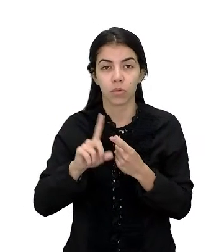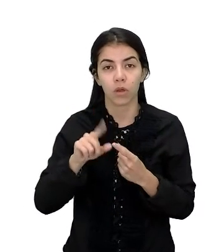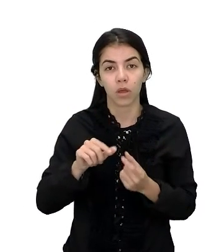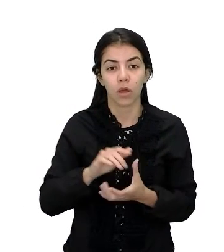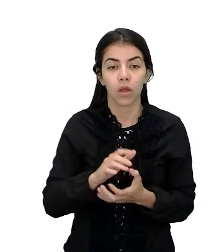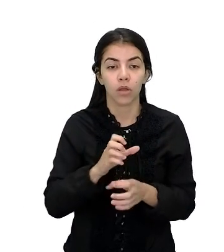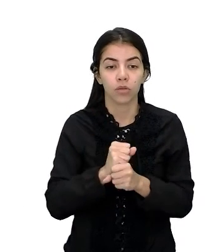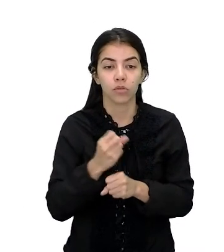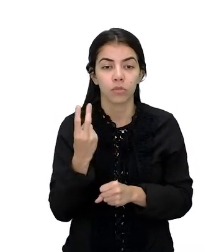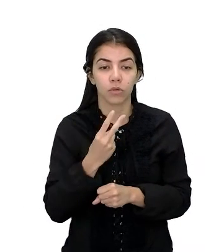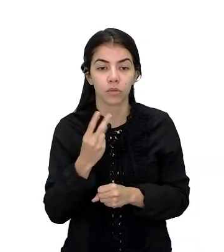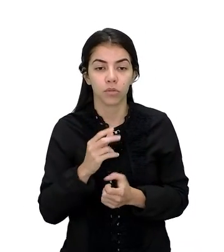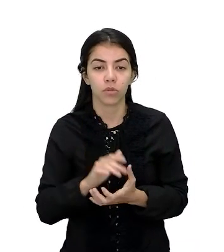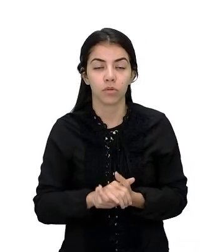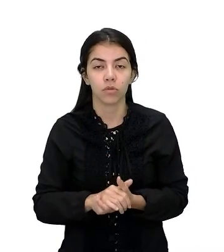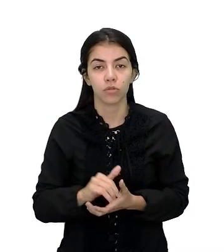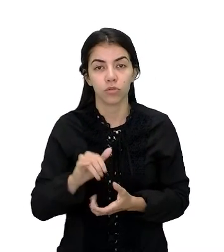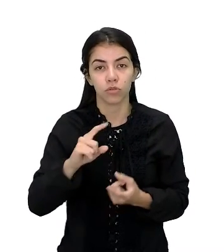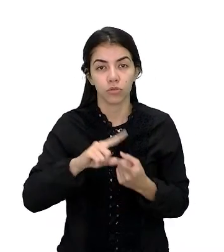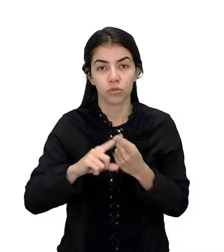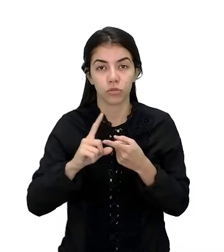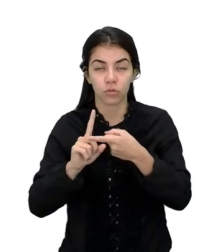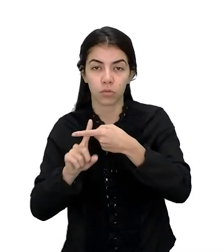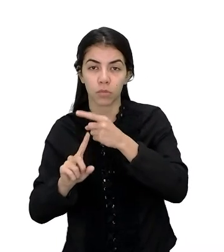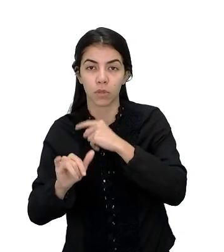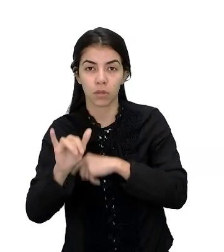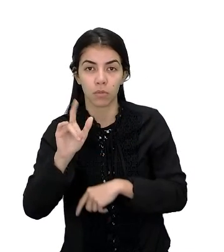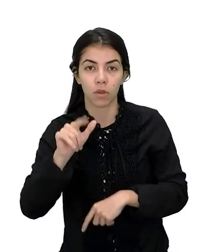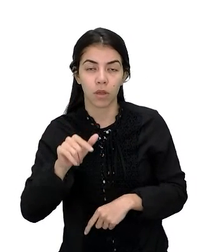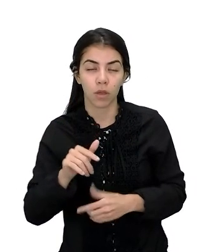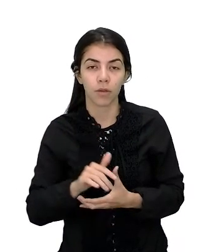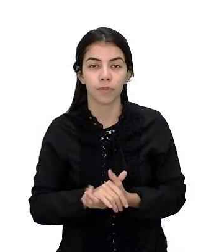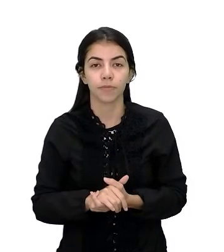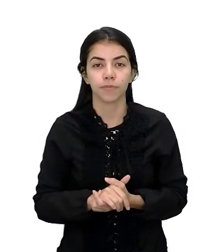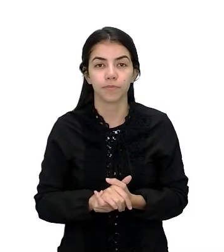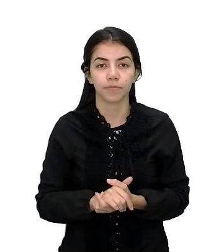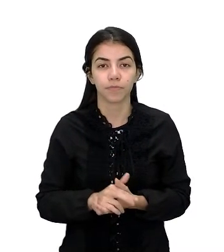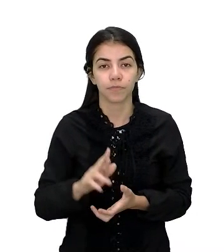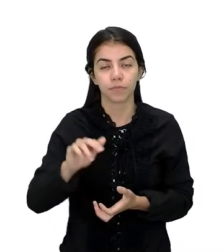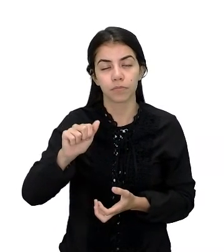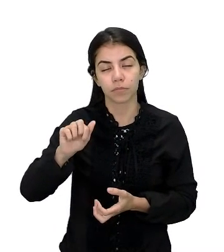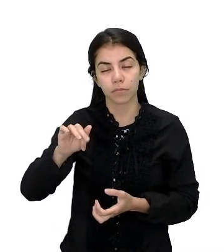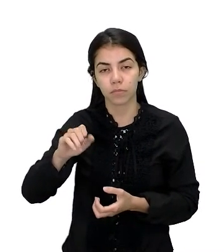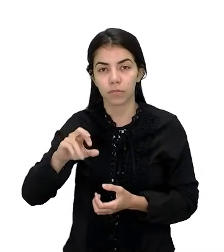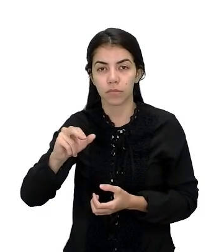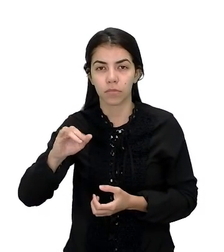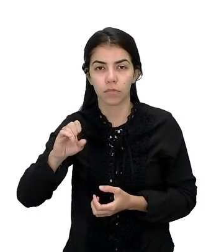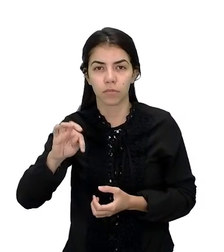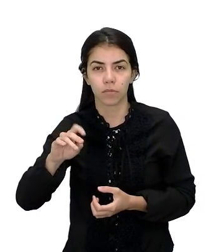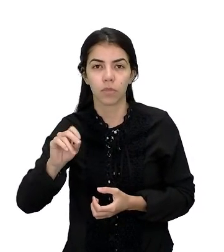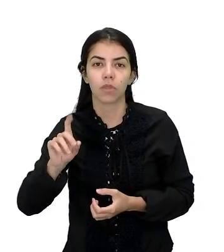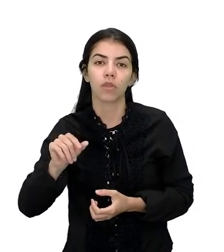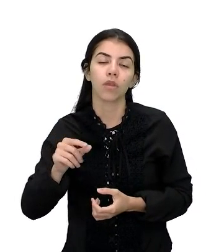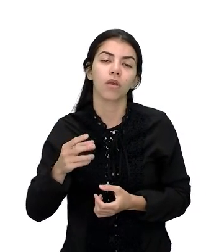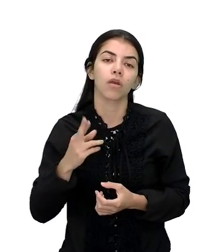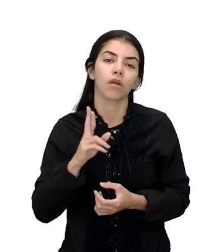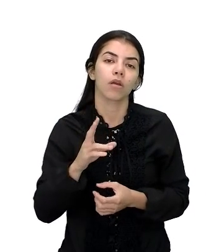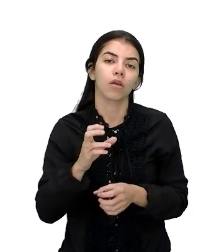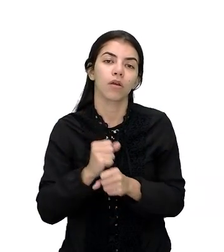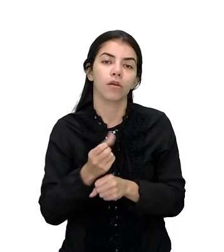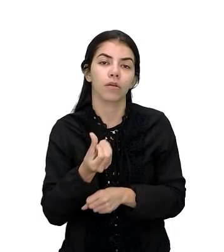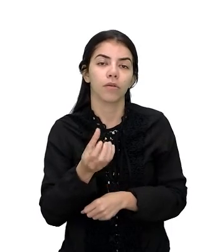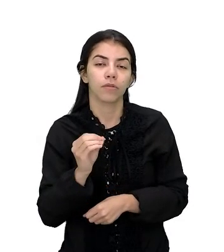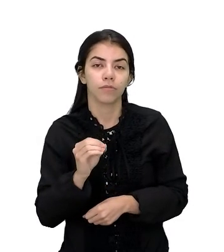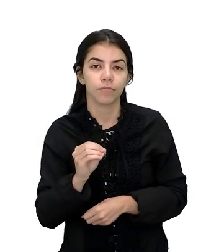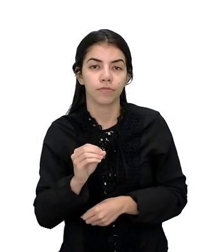Eu já sei que x mais y, ou seja, a idade de Rafael mais a idade de Cristiane vai dar 60, e que a